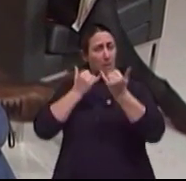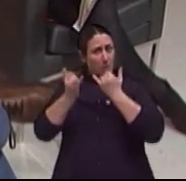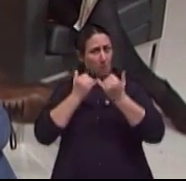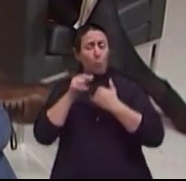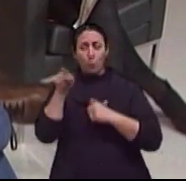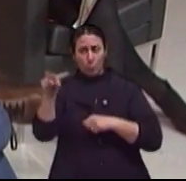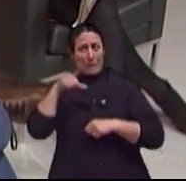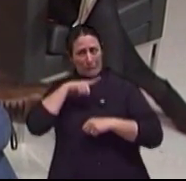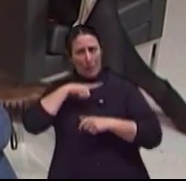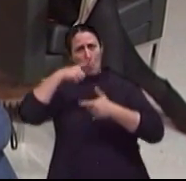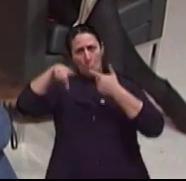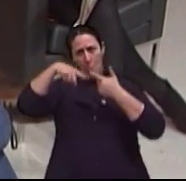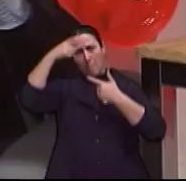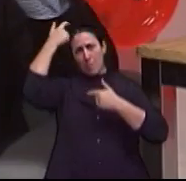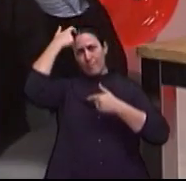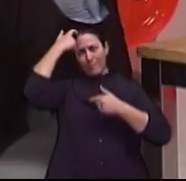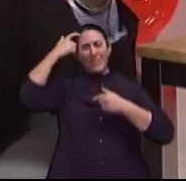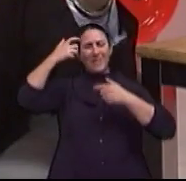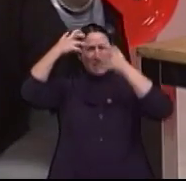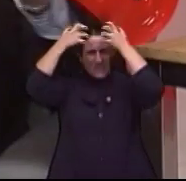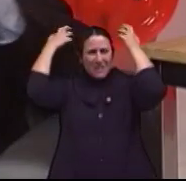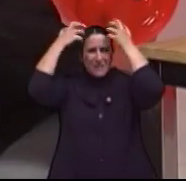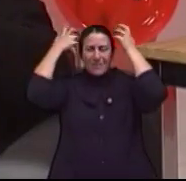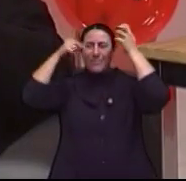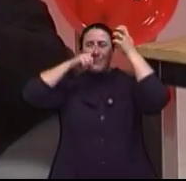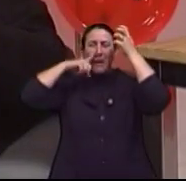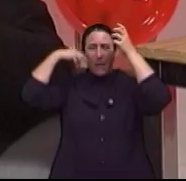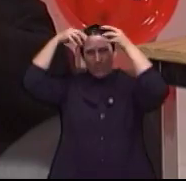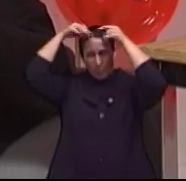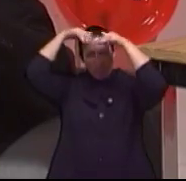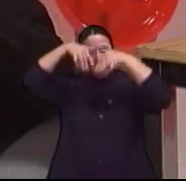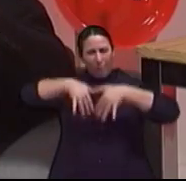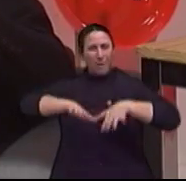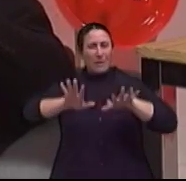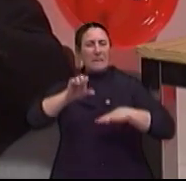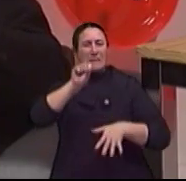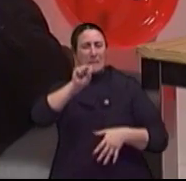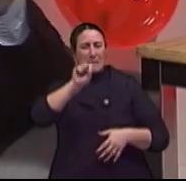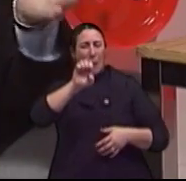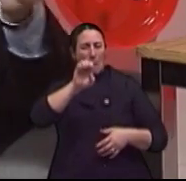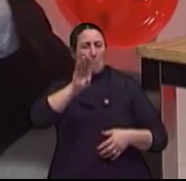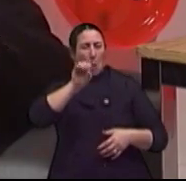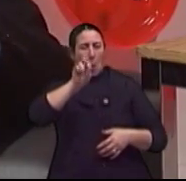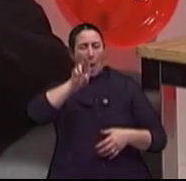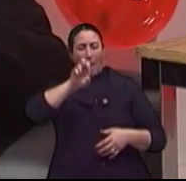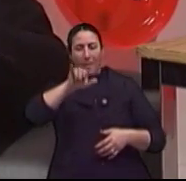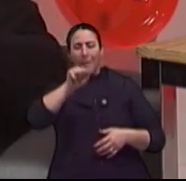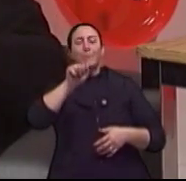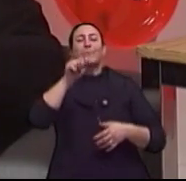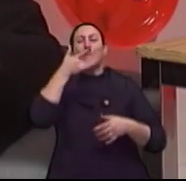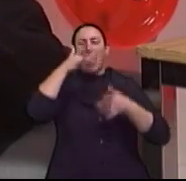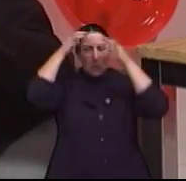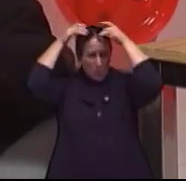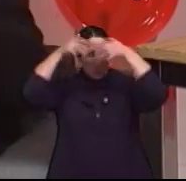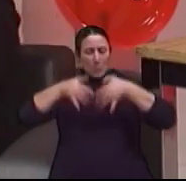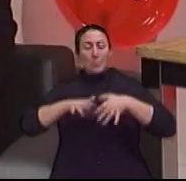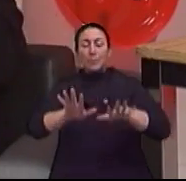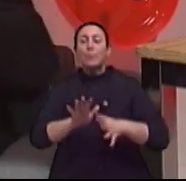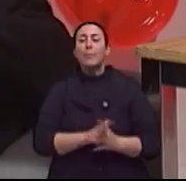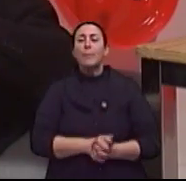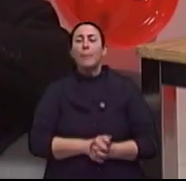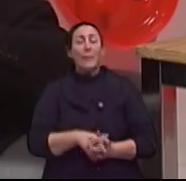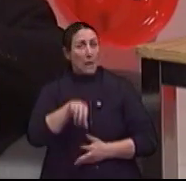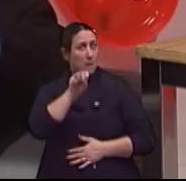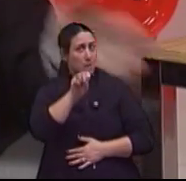dermatite seborreica você borre vulgarmente ou uma quiser modelo Mati você B se for